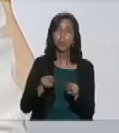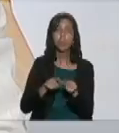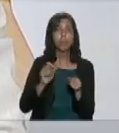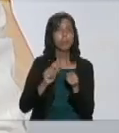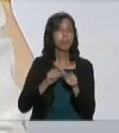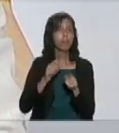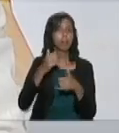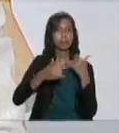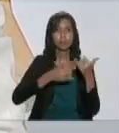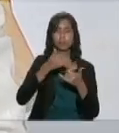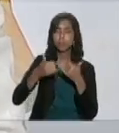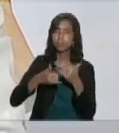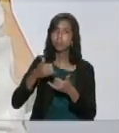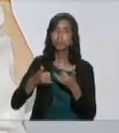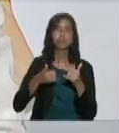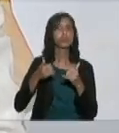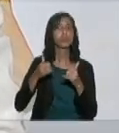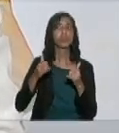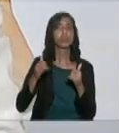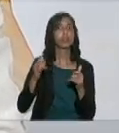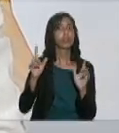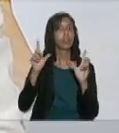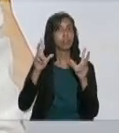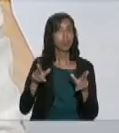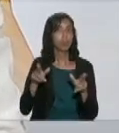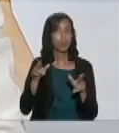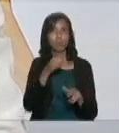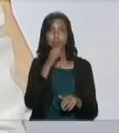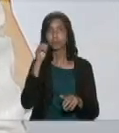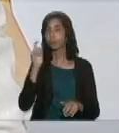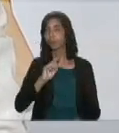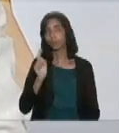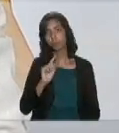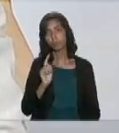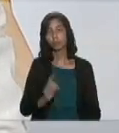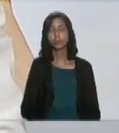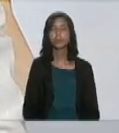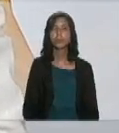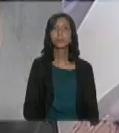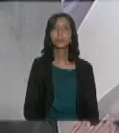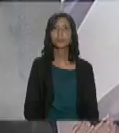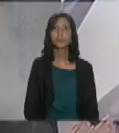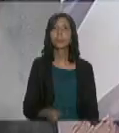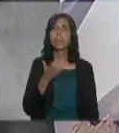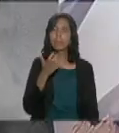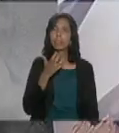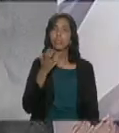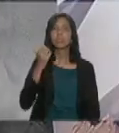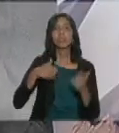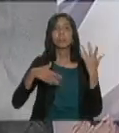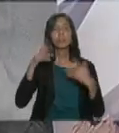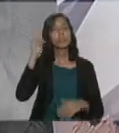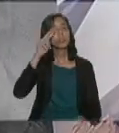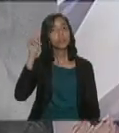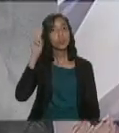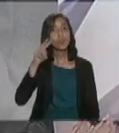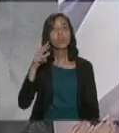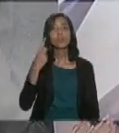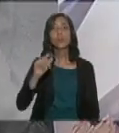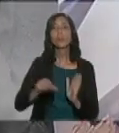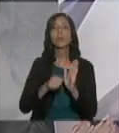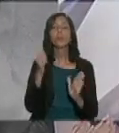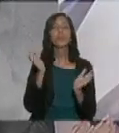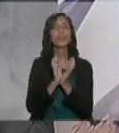para fazer atividades que não estejam ligadas a um equipamento eletrônico. Sim, sim. Agora, eu queria que você contasse a história da